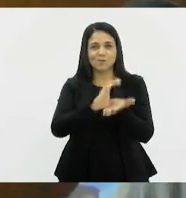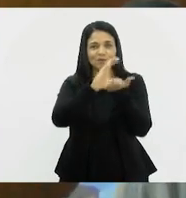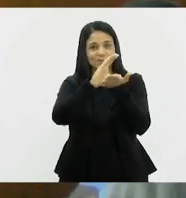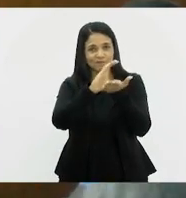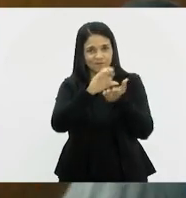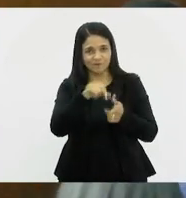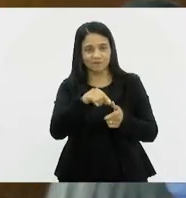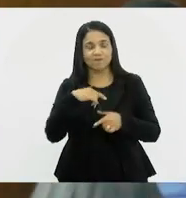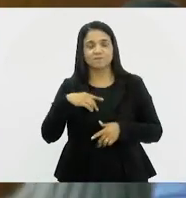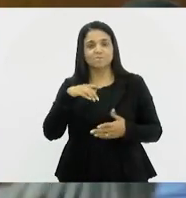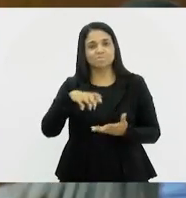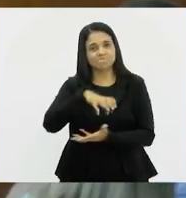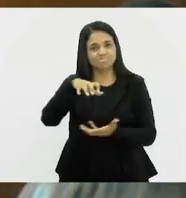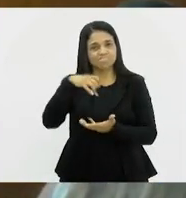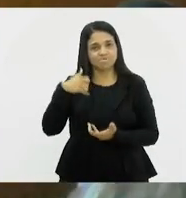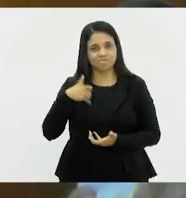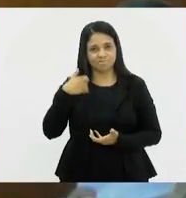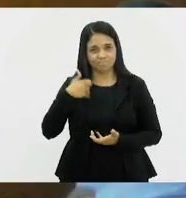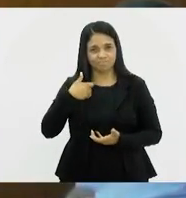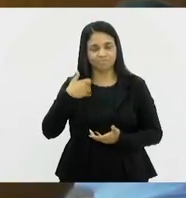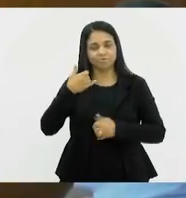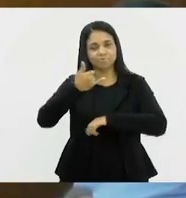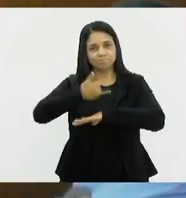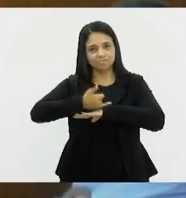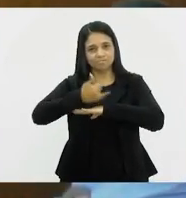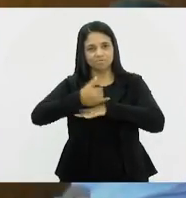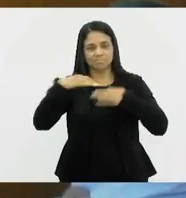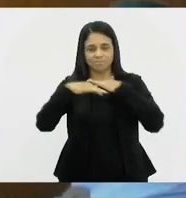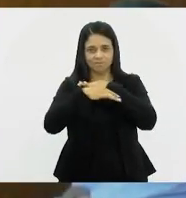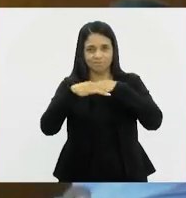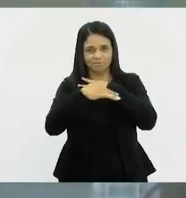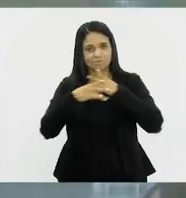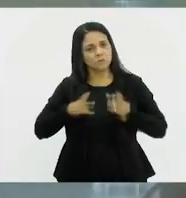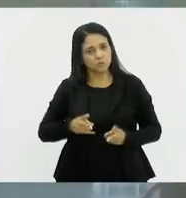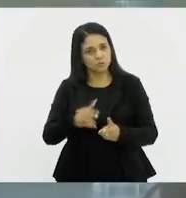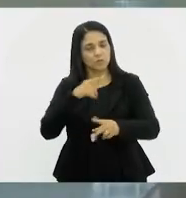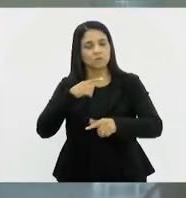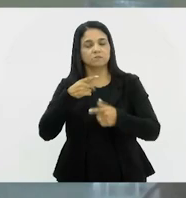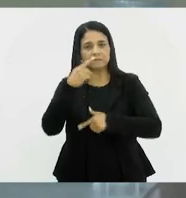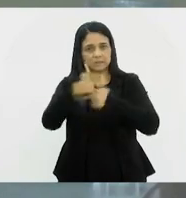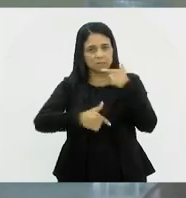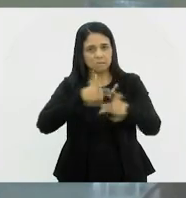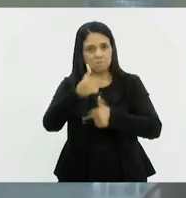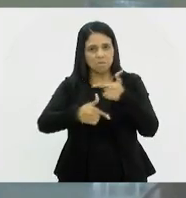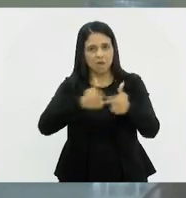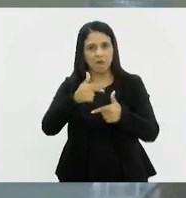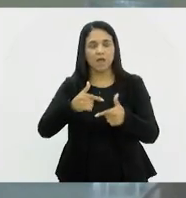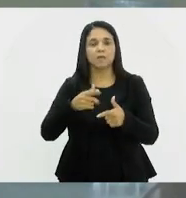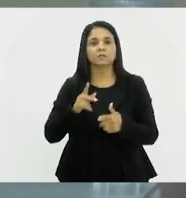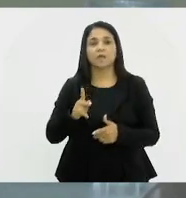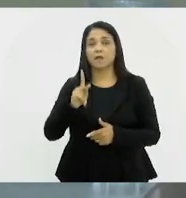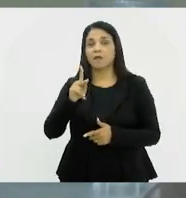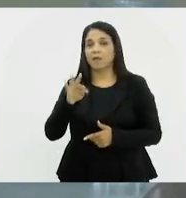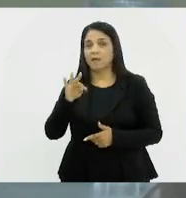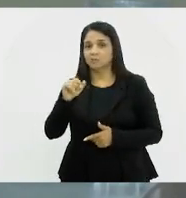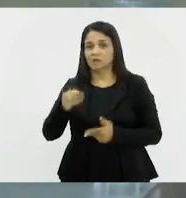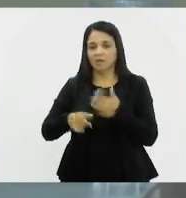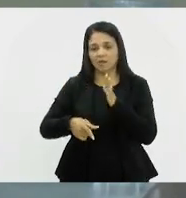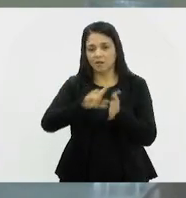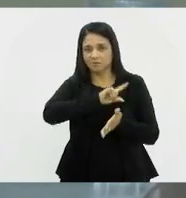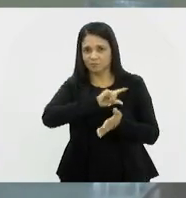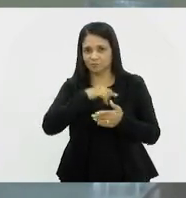da Pessoa Idosa de Volta Redonda, que também vem dando continuidade ao trabalho que a Kátia fazia, com